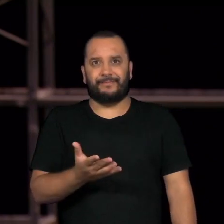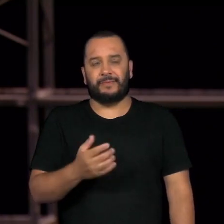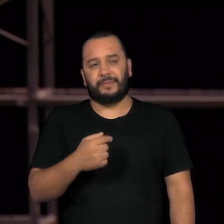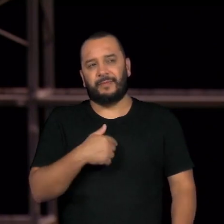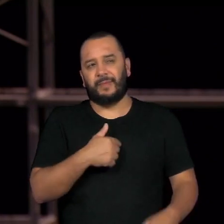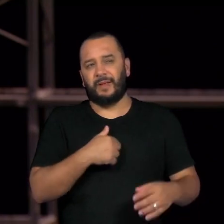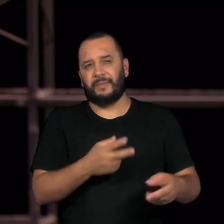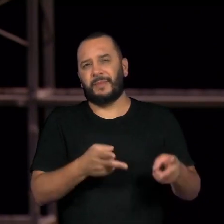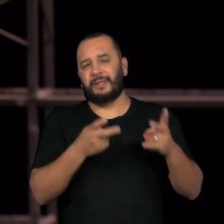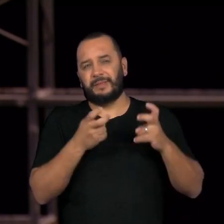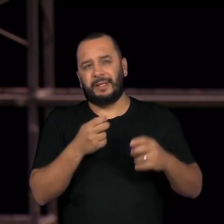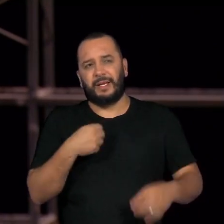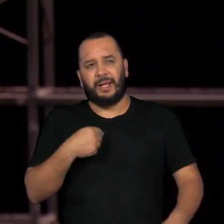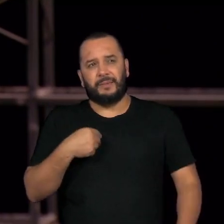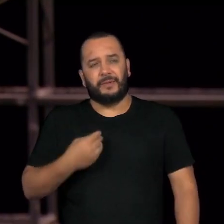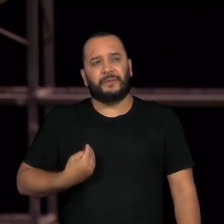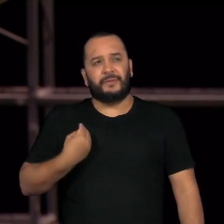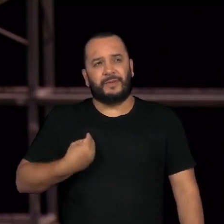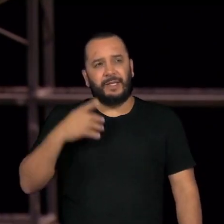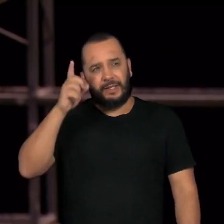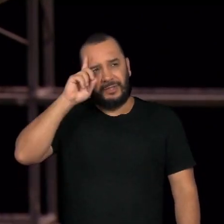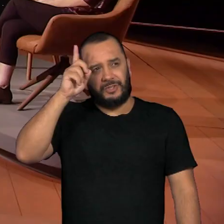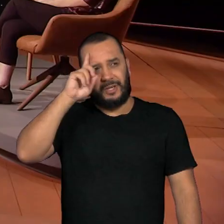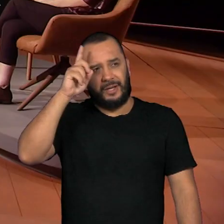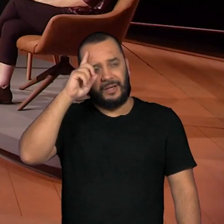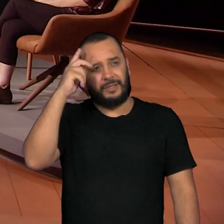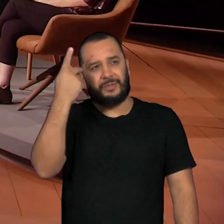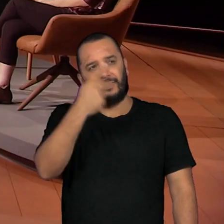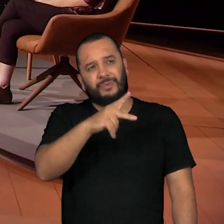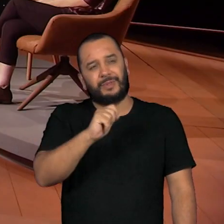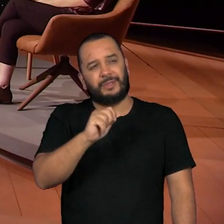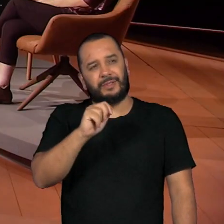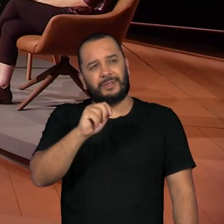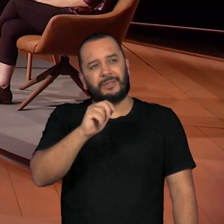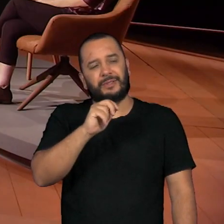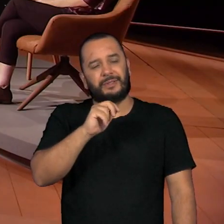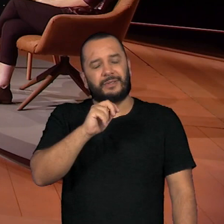percebe esse cotidiano muito presente nas tuas histórias, né? O